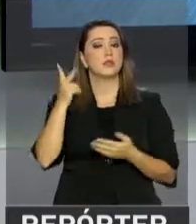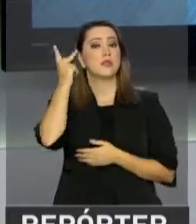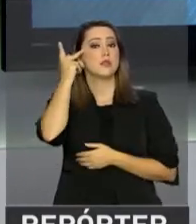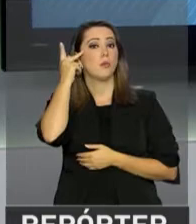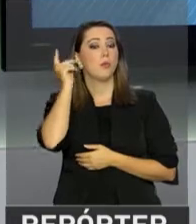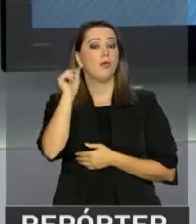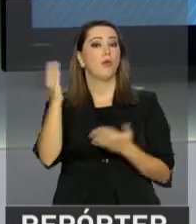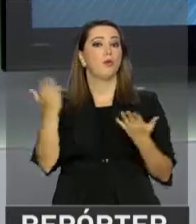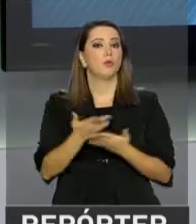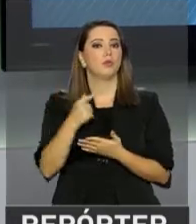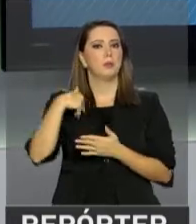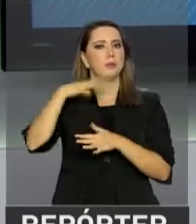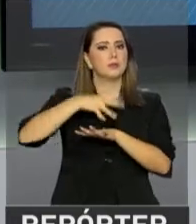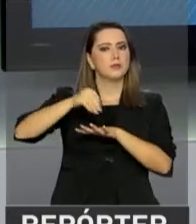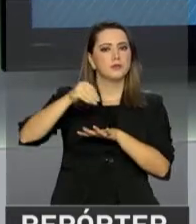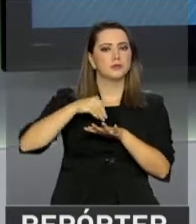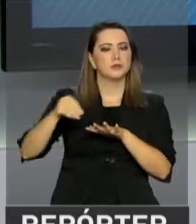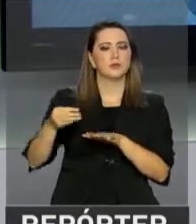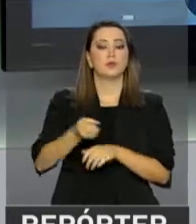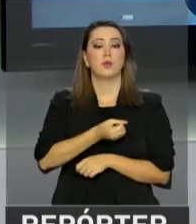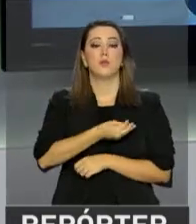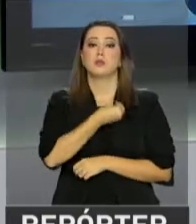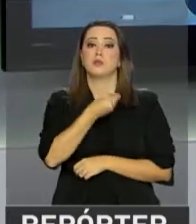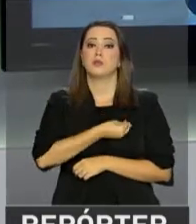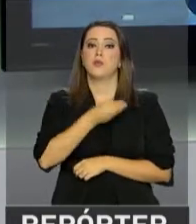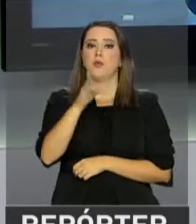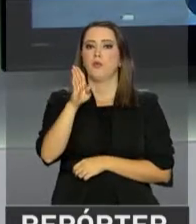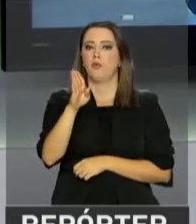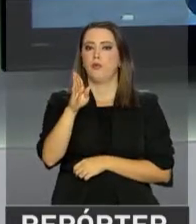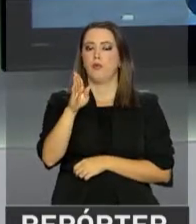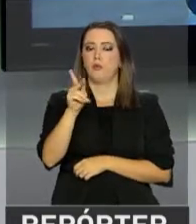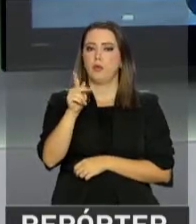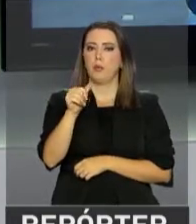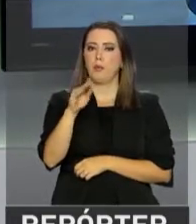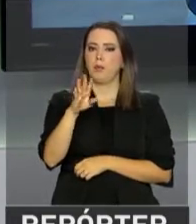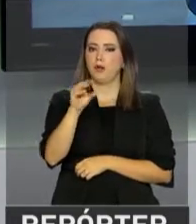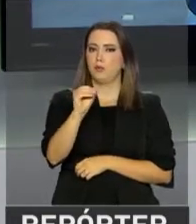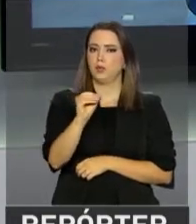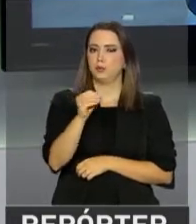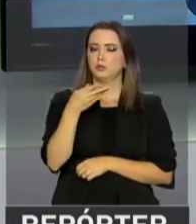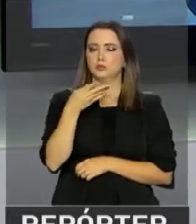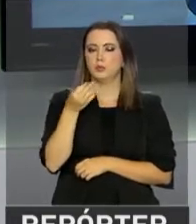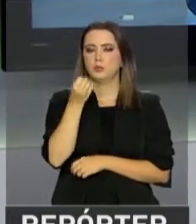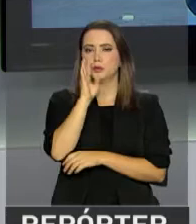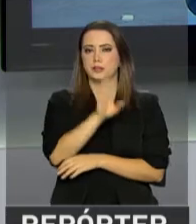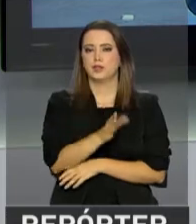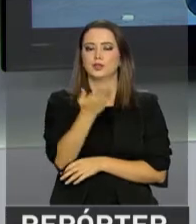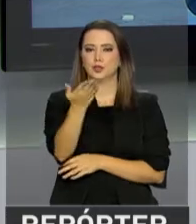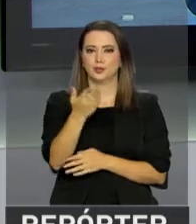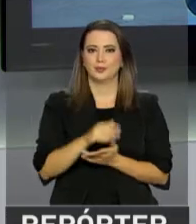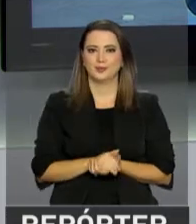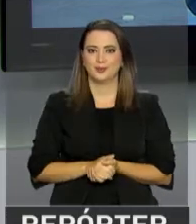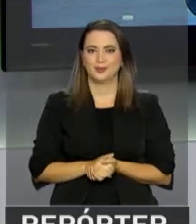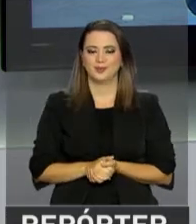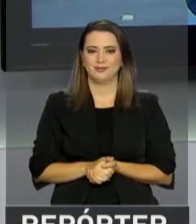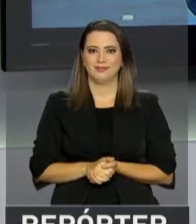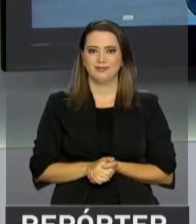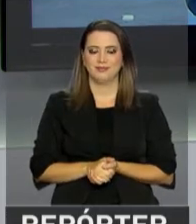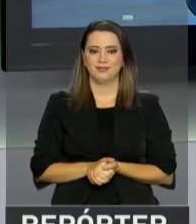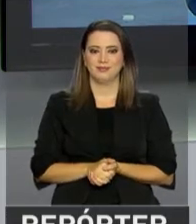são paulo e quem tem mais informações ao vivo pra gente é um repórter pablo um dia ela pablo boa tarde mais uma vez